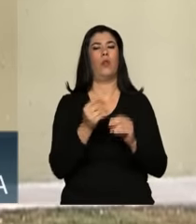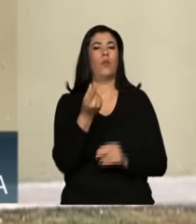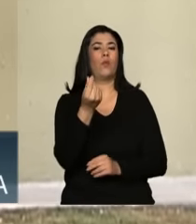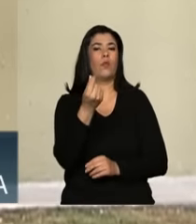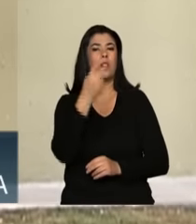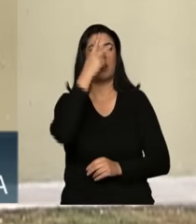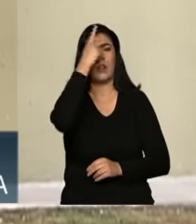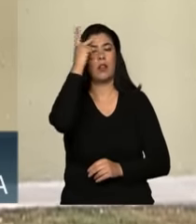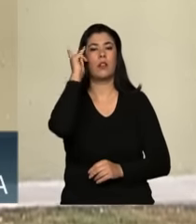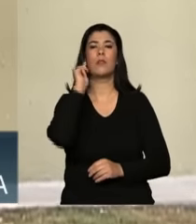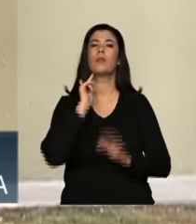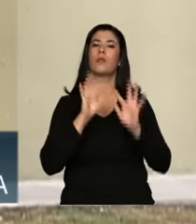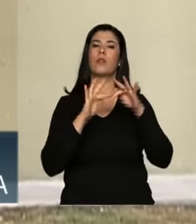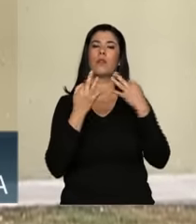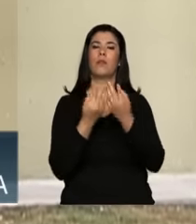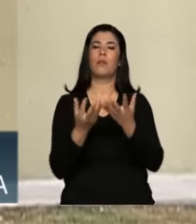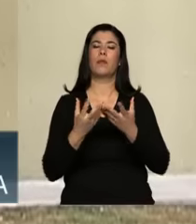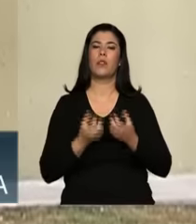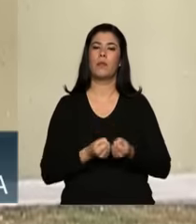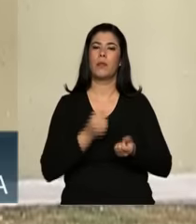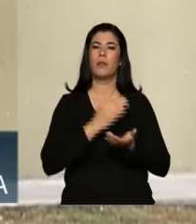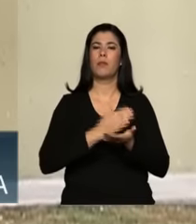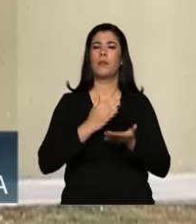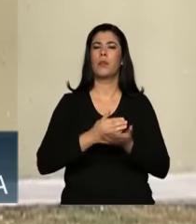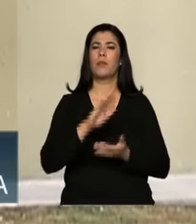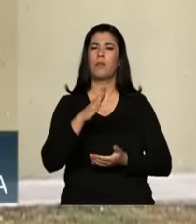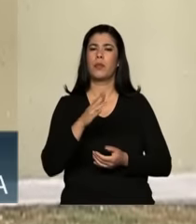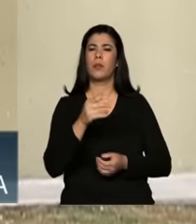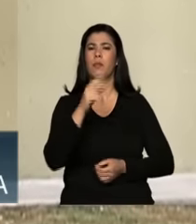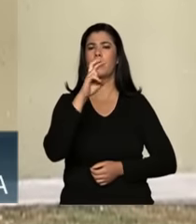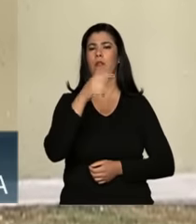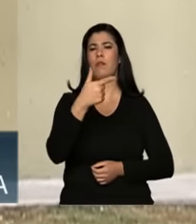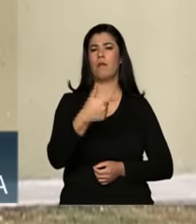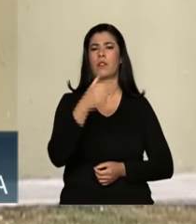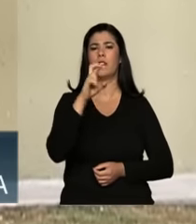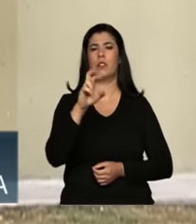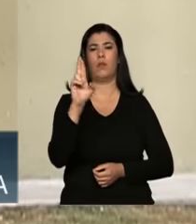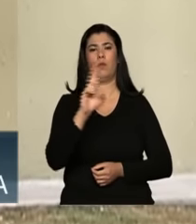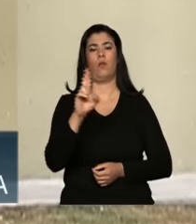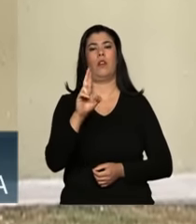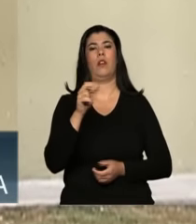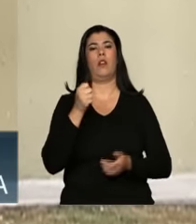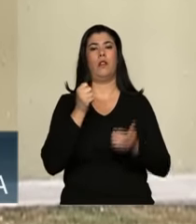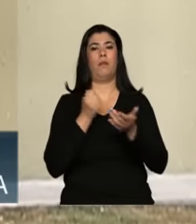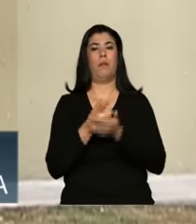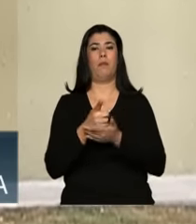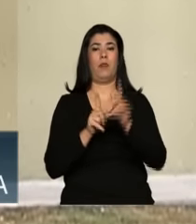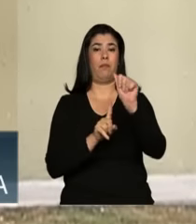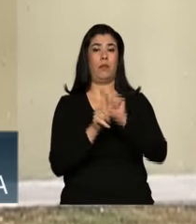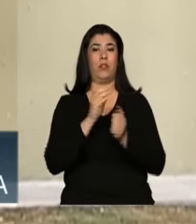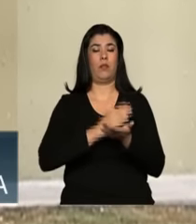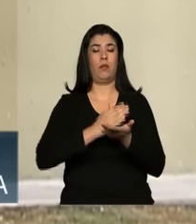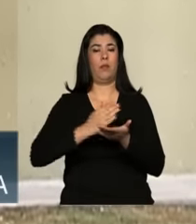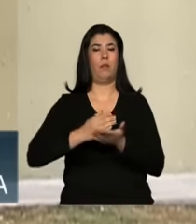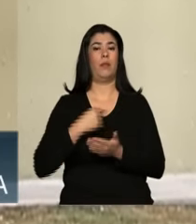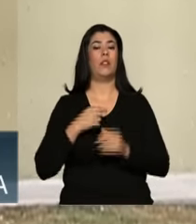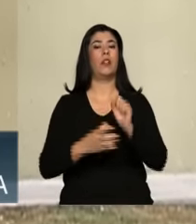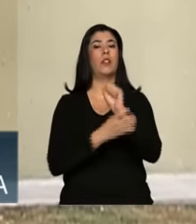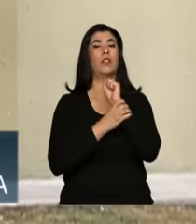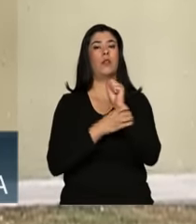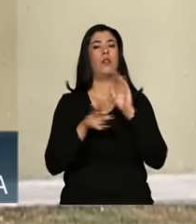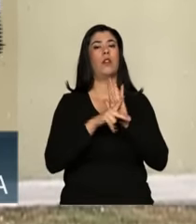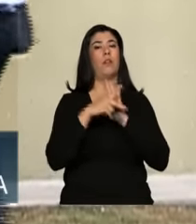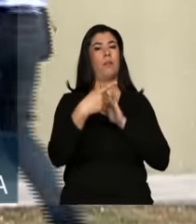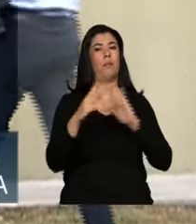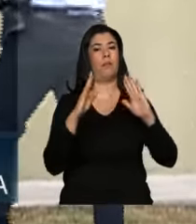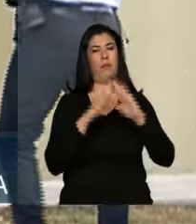valor mínimo da parcela de R$ 25,00. A garantia para o financiamento é o próprio imóvel que a família